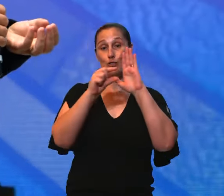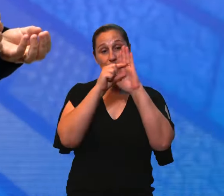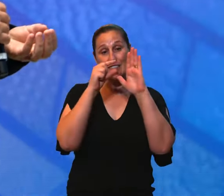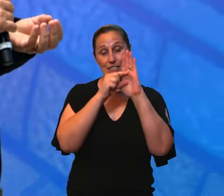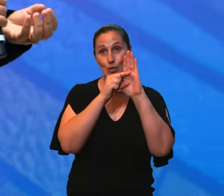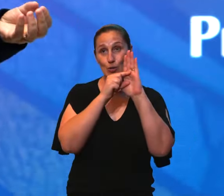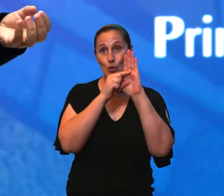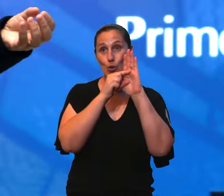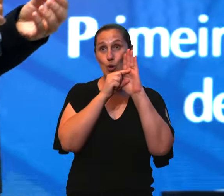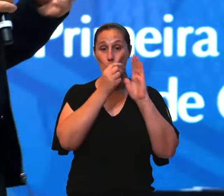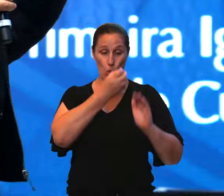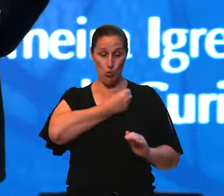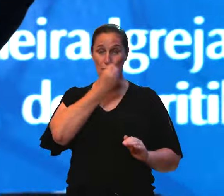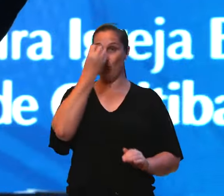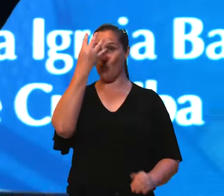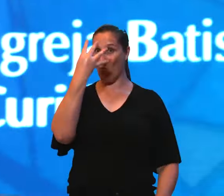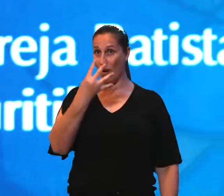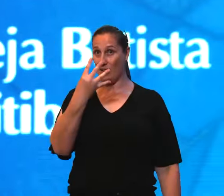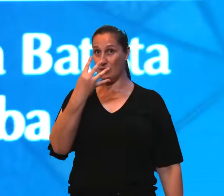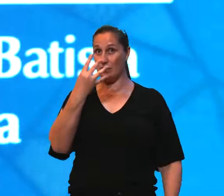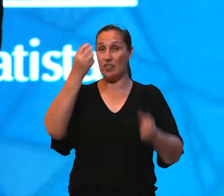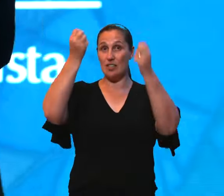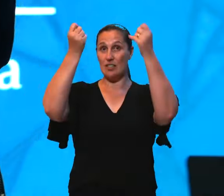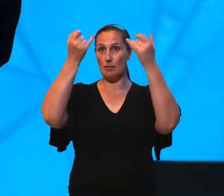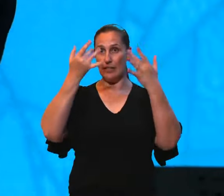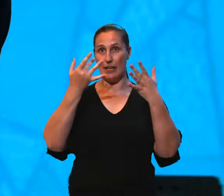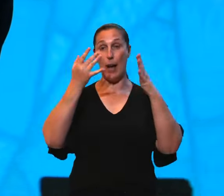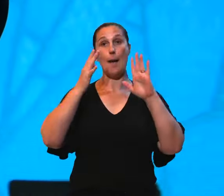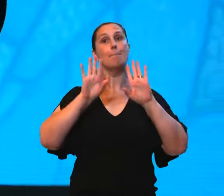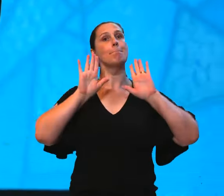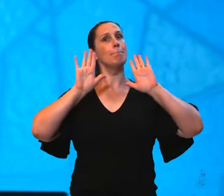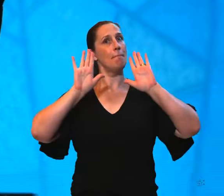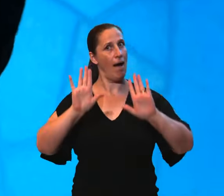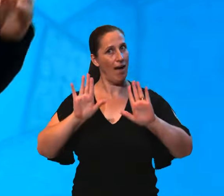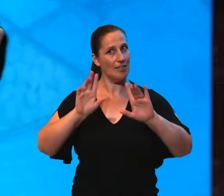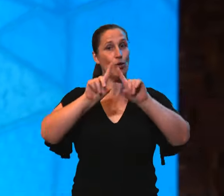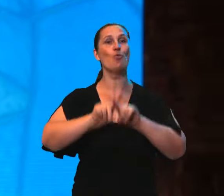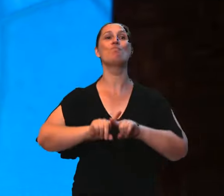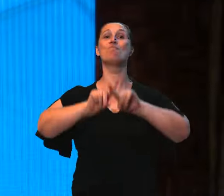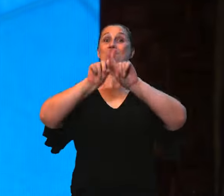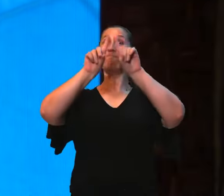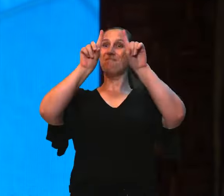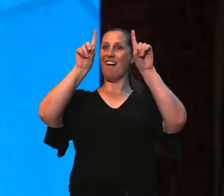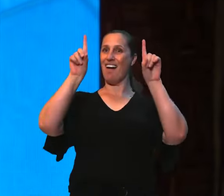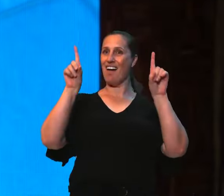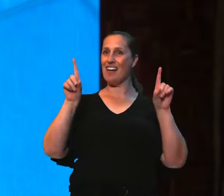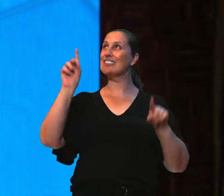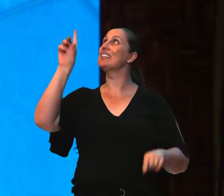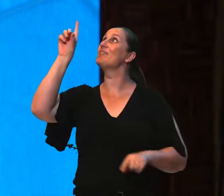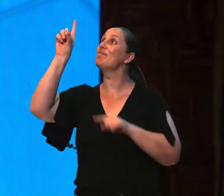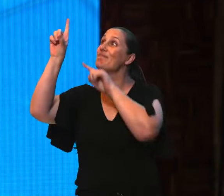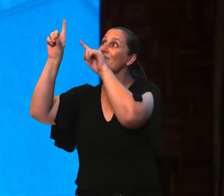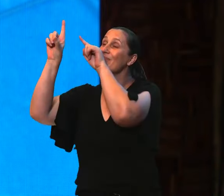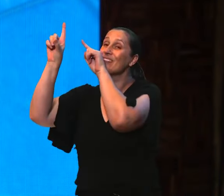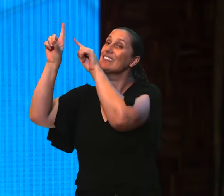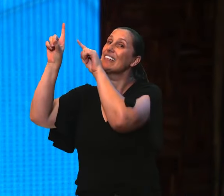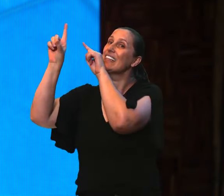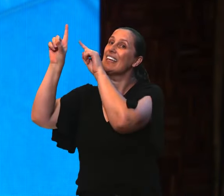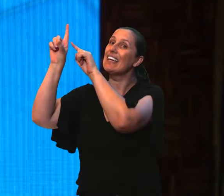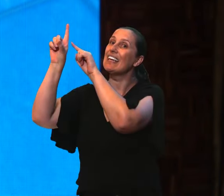quatro diz todavia mas Deus